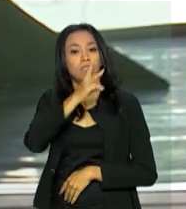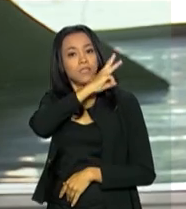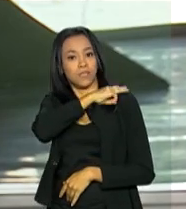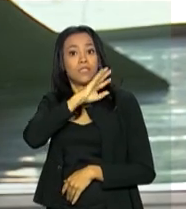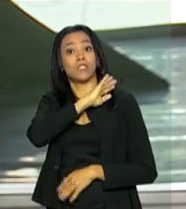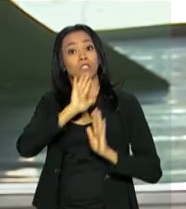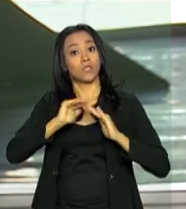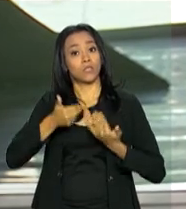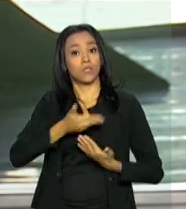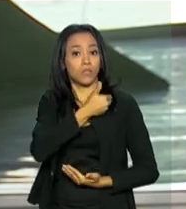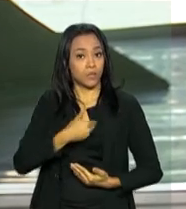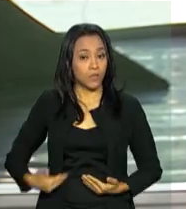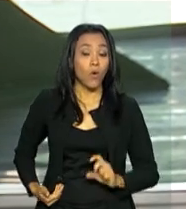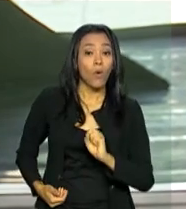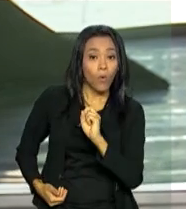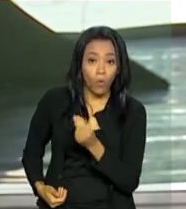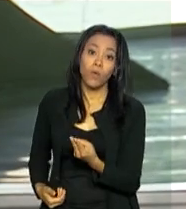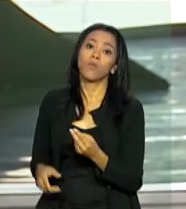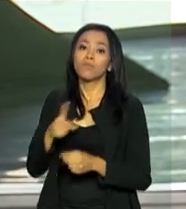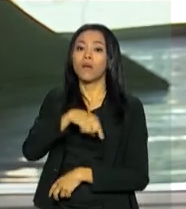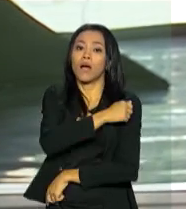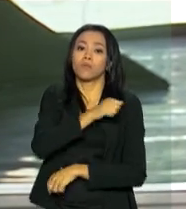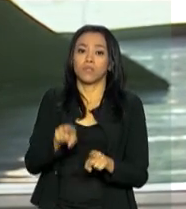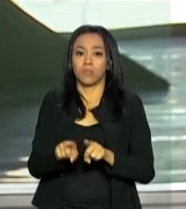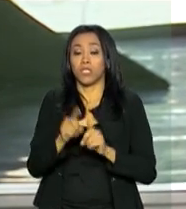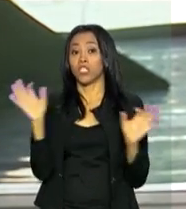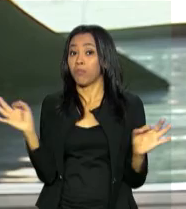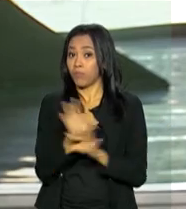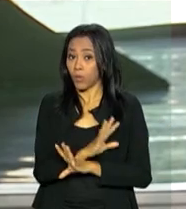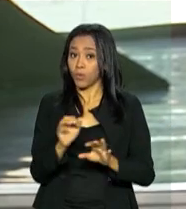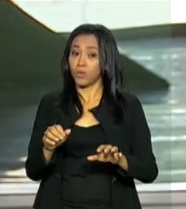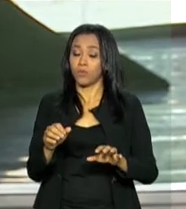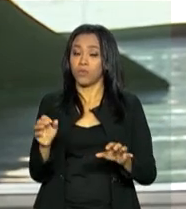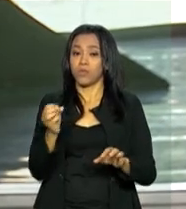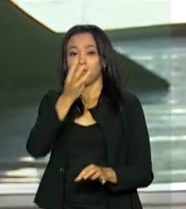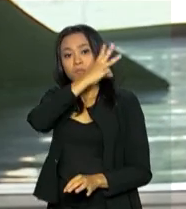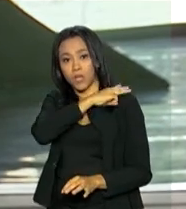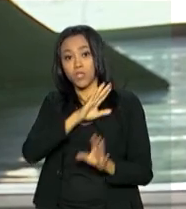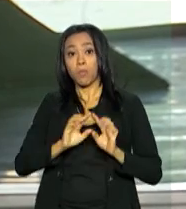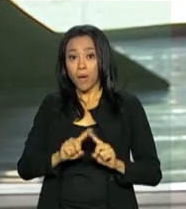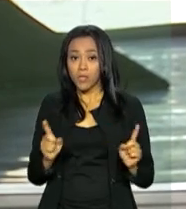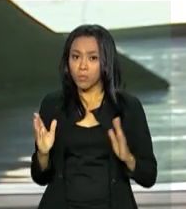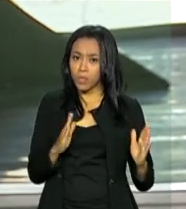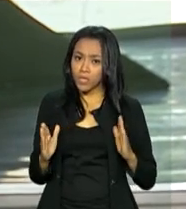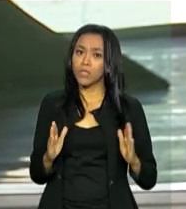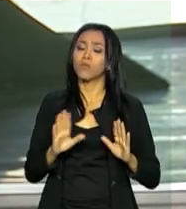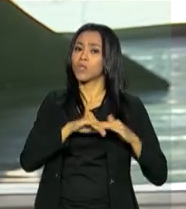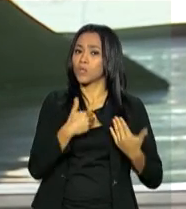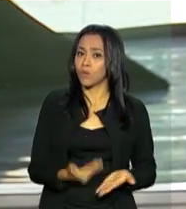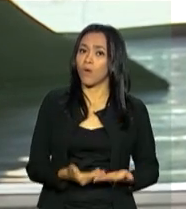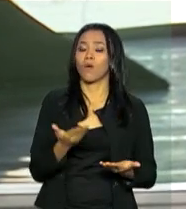pública ou também os estudantes que já terminaram o ensino médio mas que fizeram todo o período em escola da rede pública